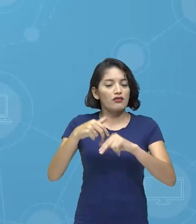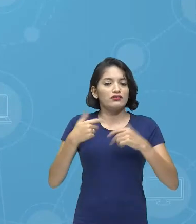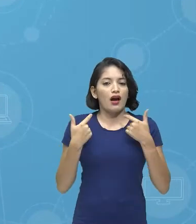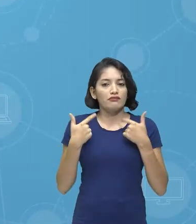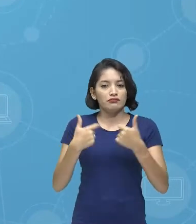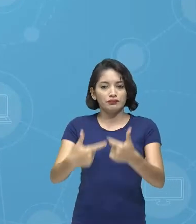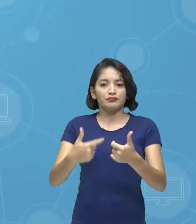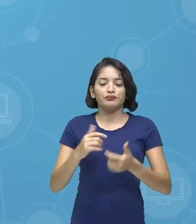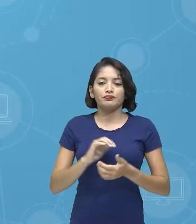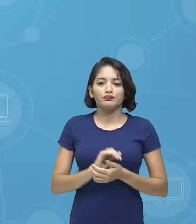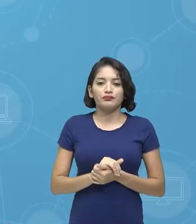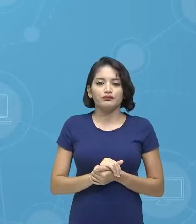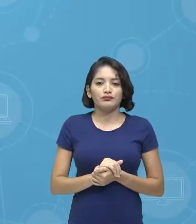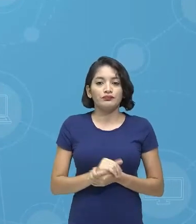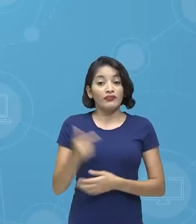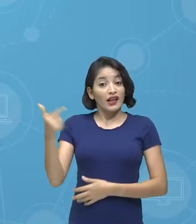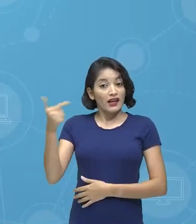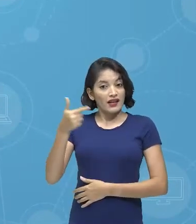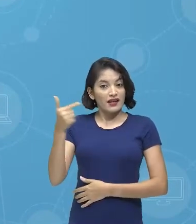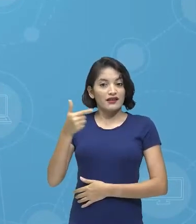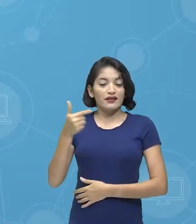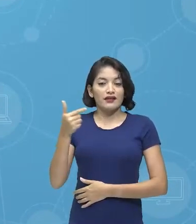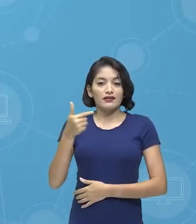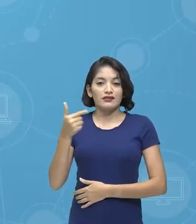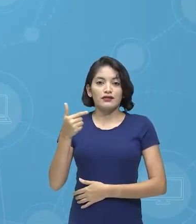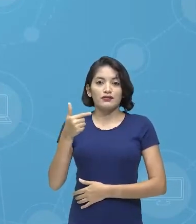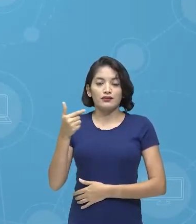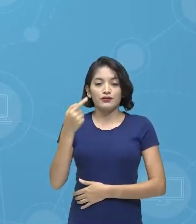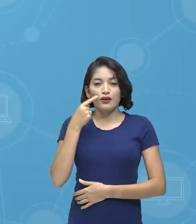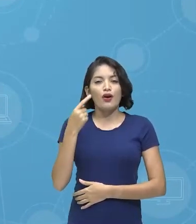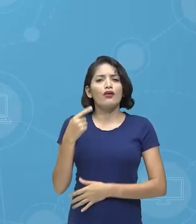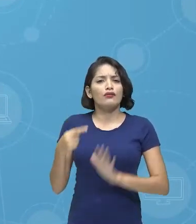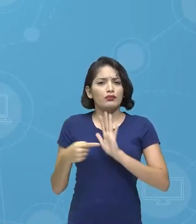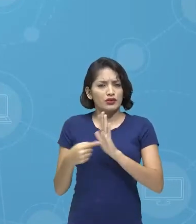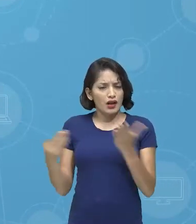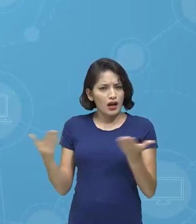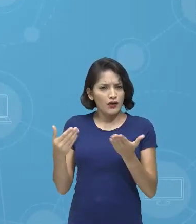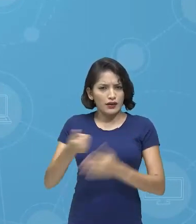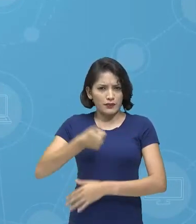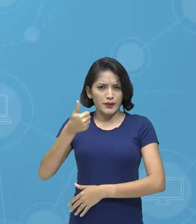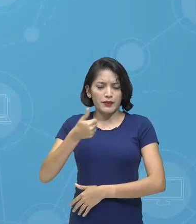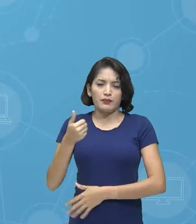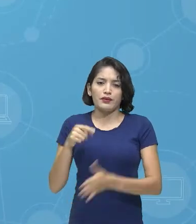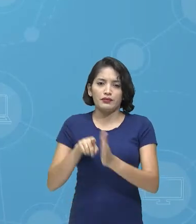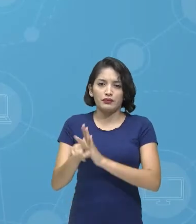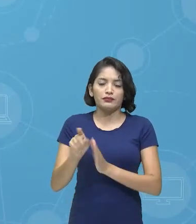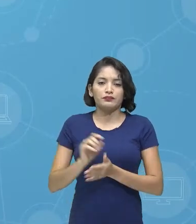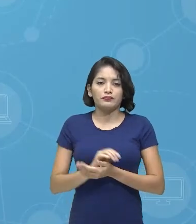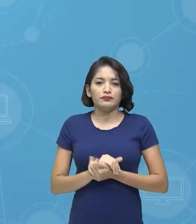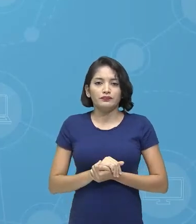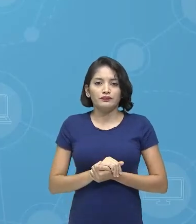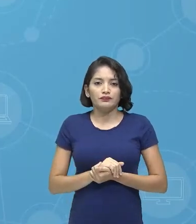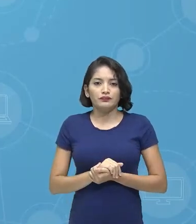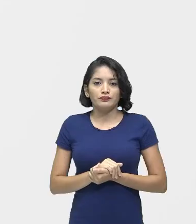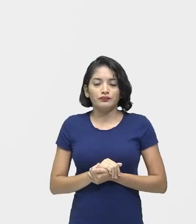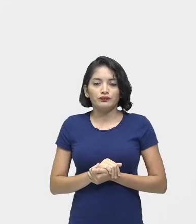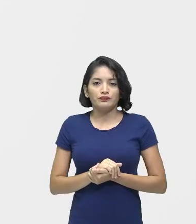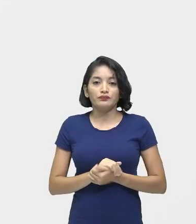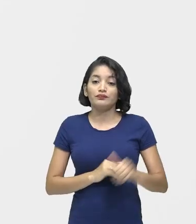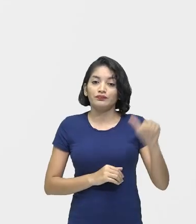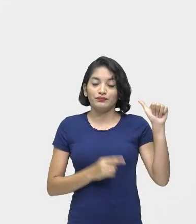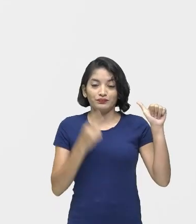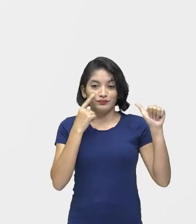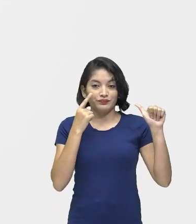Na segunda questão, olha aí, então, a alternativa correta, vou trazer para vocês aí da primeira. Letra A,